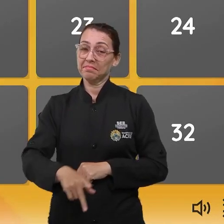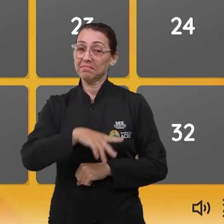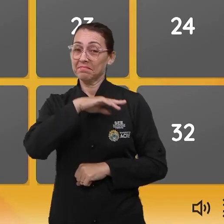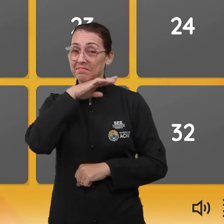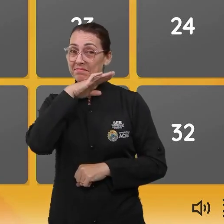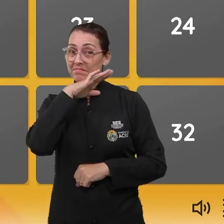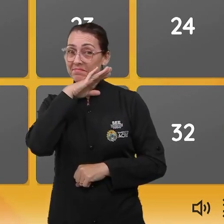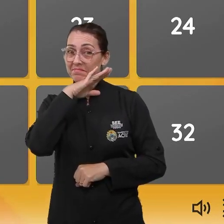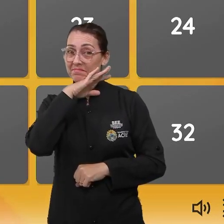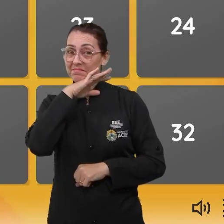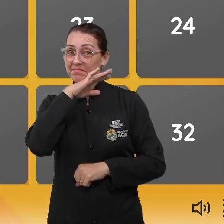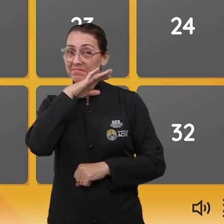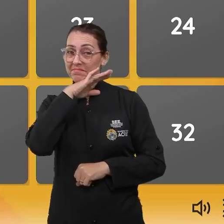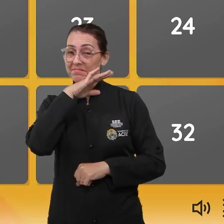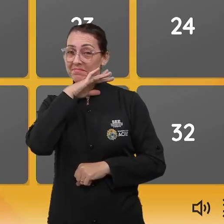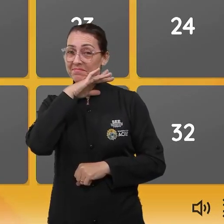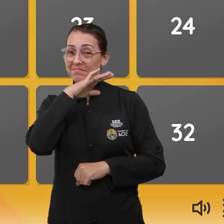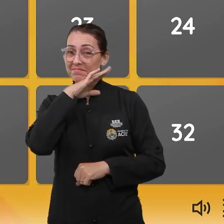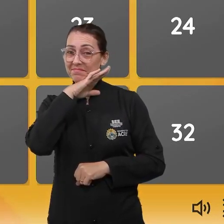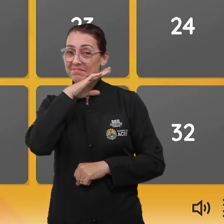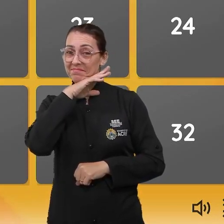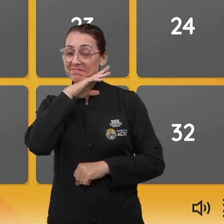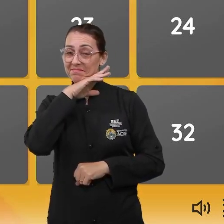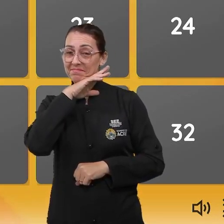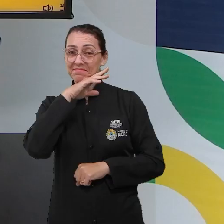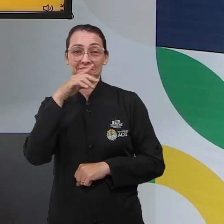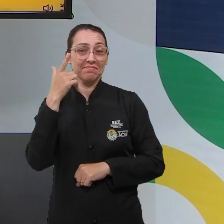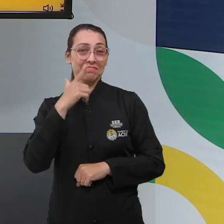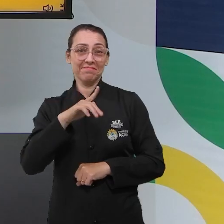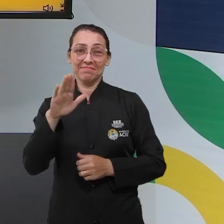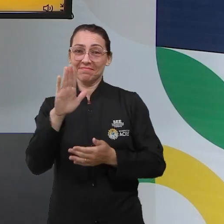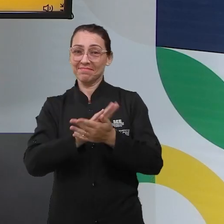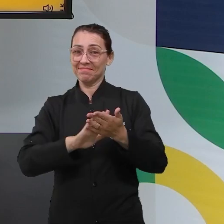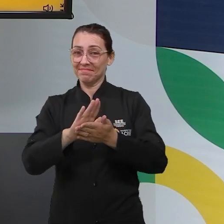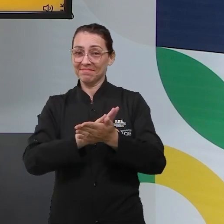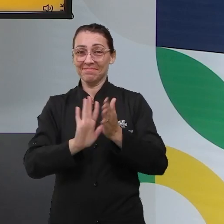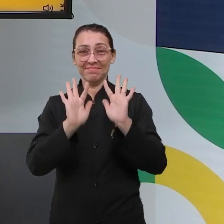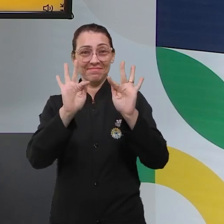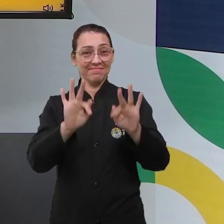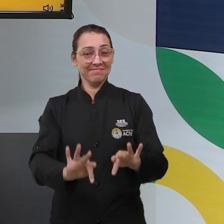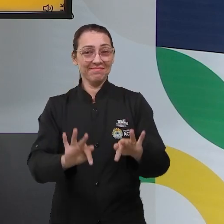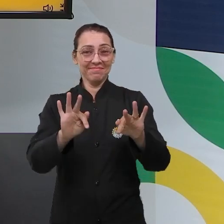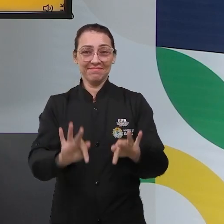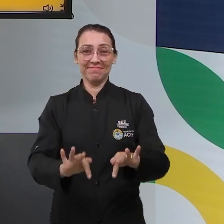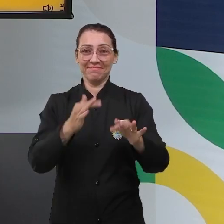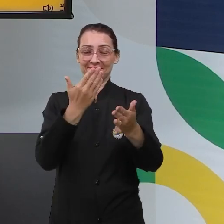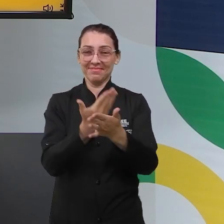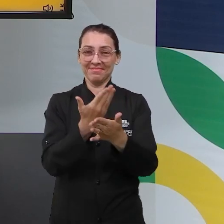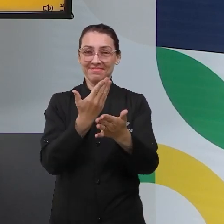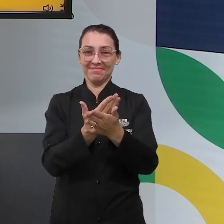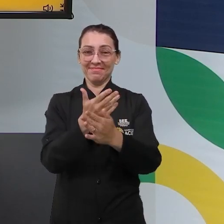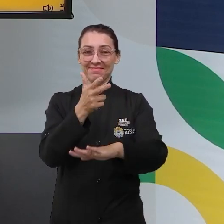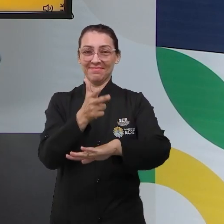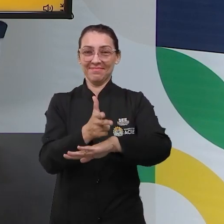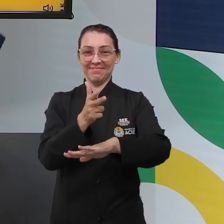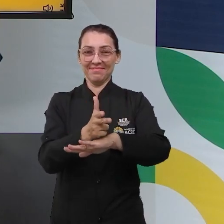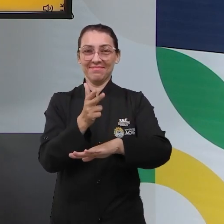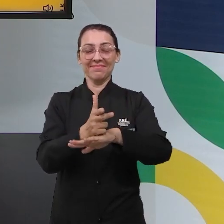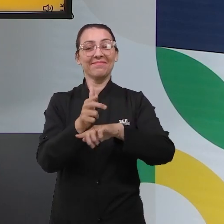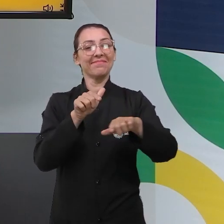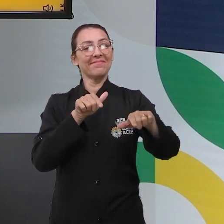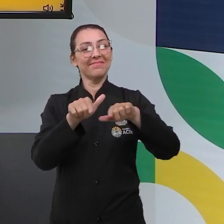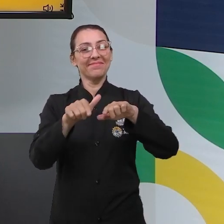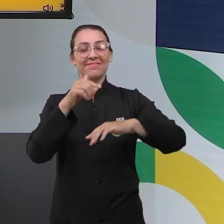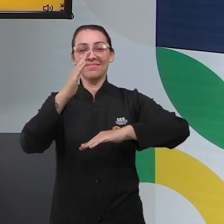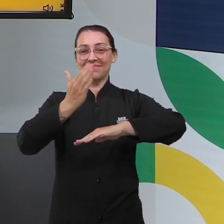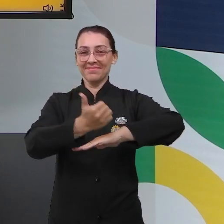ruim, galera. É muito ruim mesmo, não acerta nada. Mas é isso, galera. Finalizamos a nossa videoaula, tá bom? Nós trabalhamos